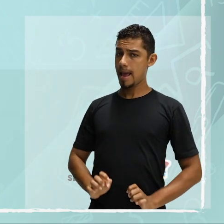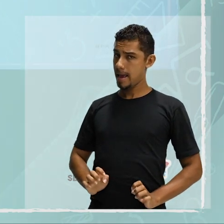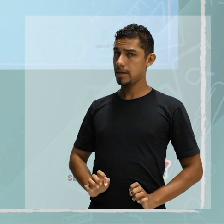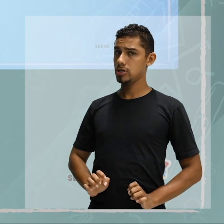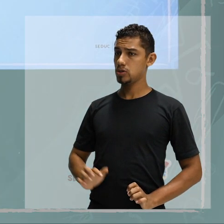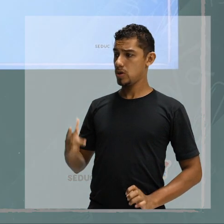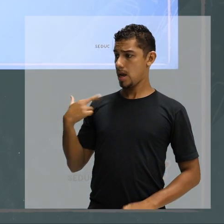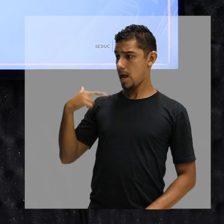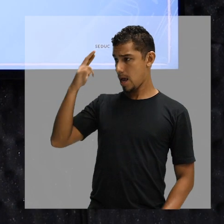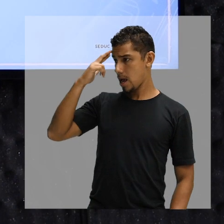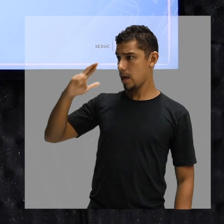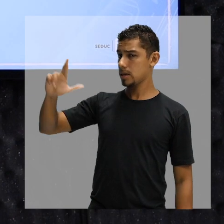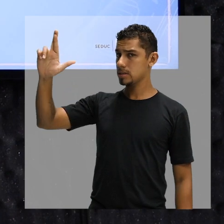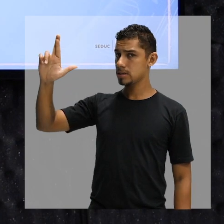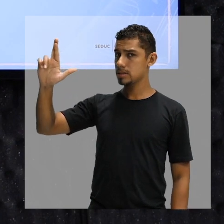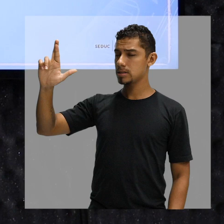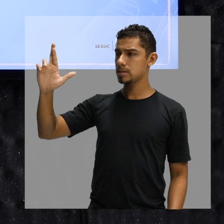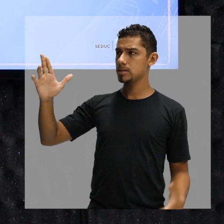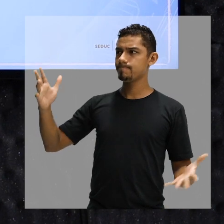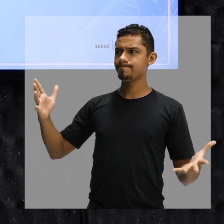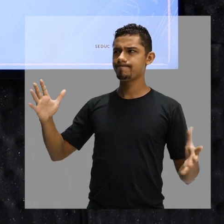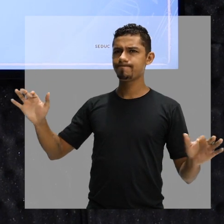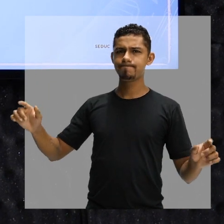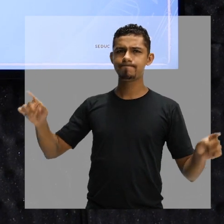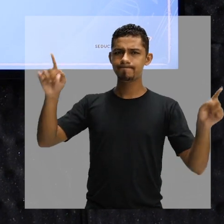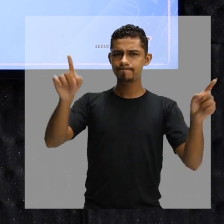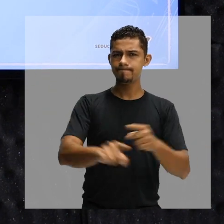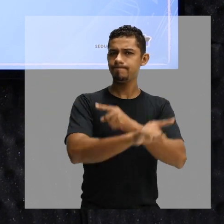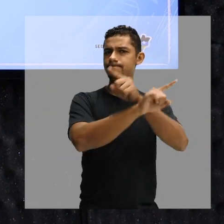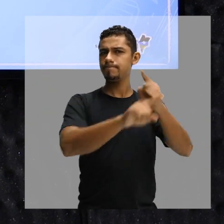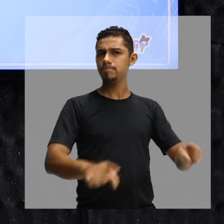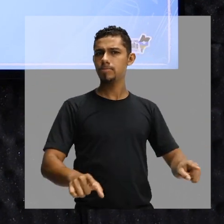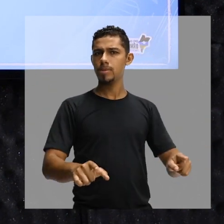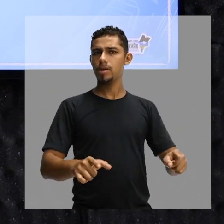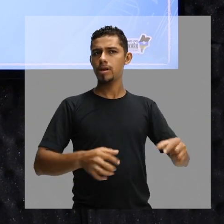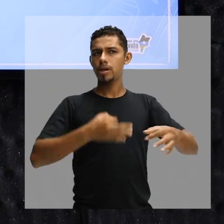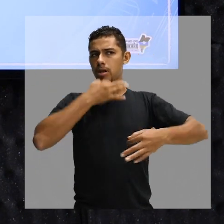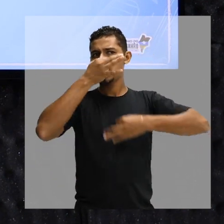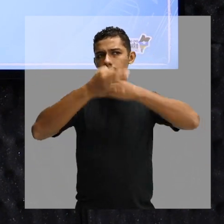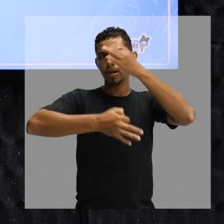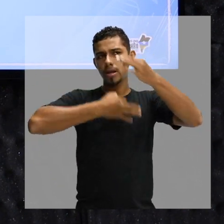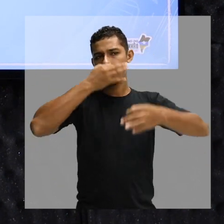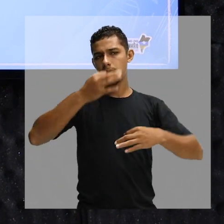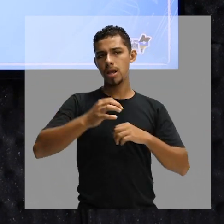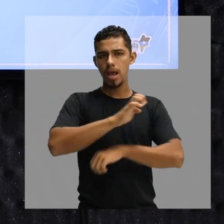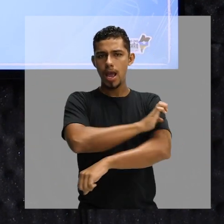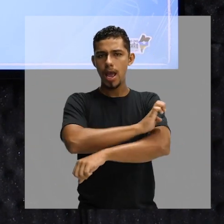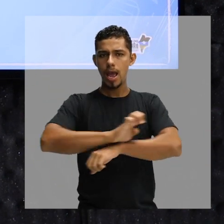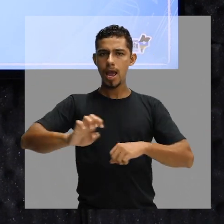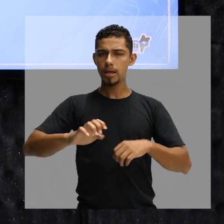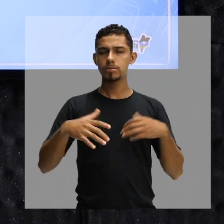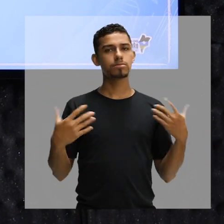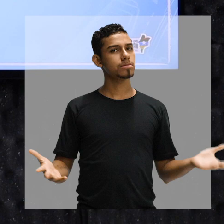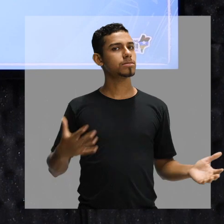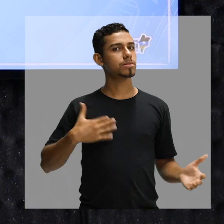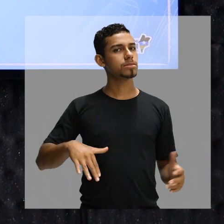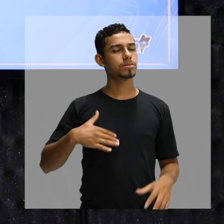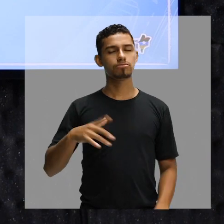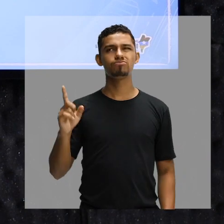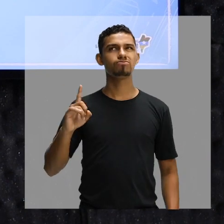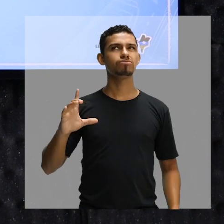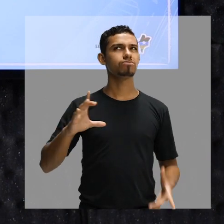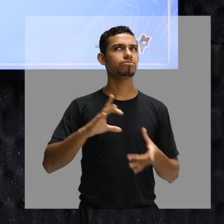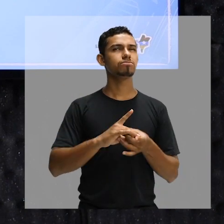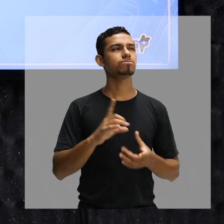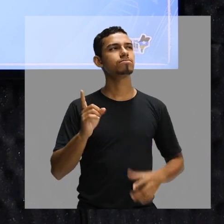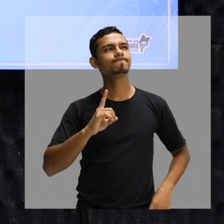aqui. Eliminar discurso ético. Olha só. Não dá, gente, não encaixa. Nós não vivemos no momento